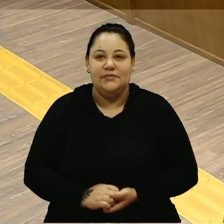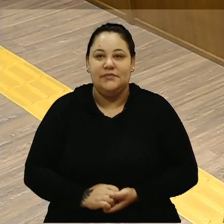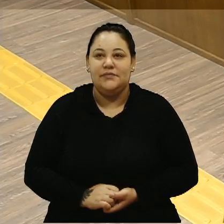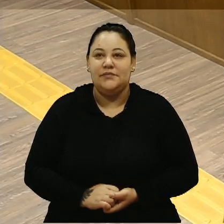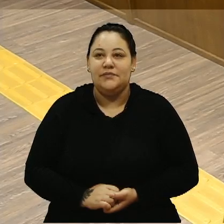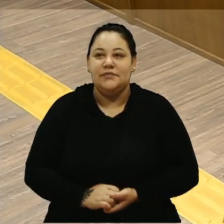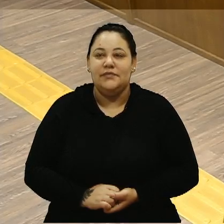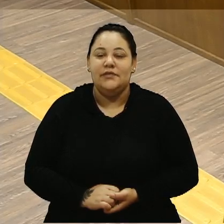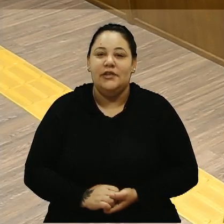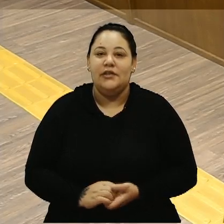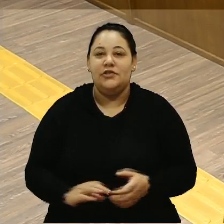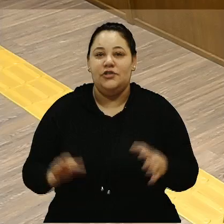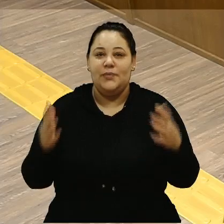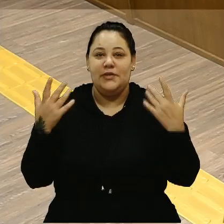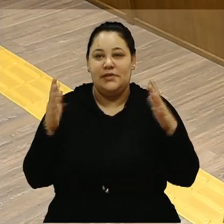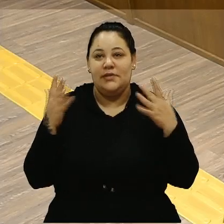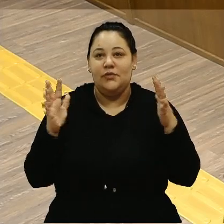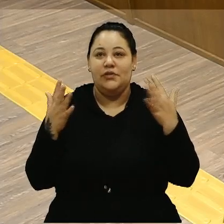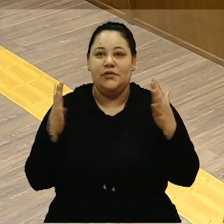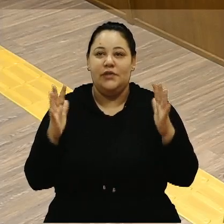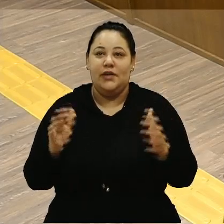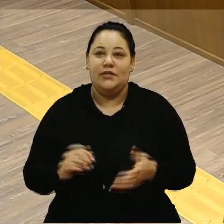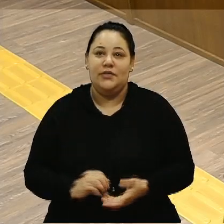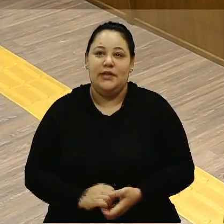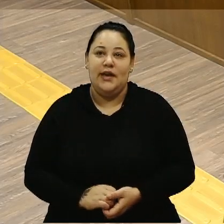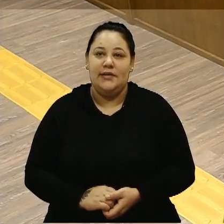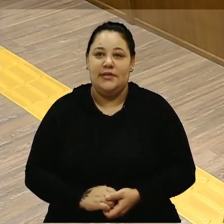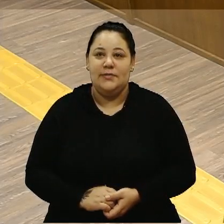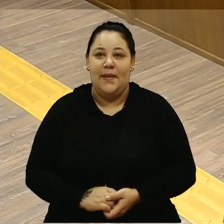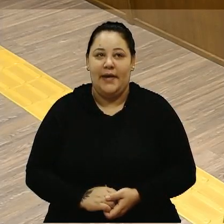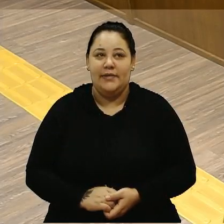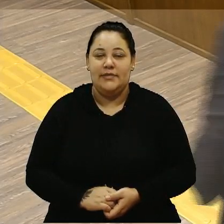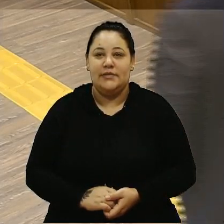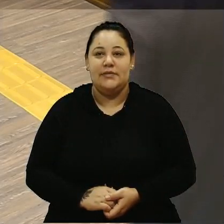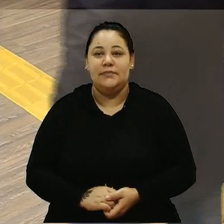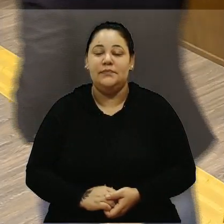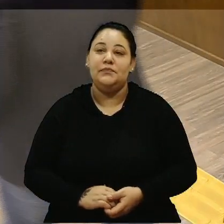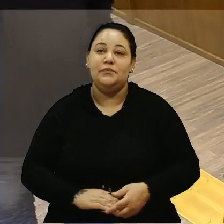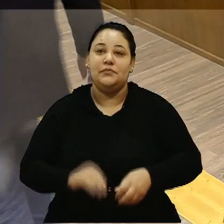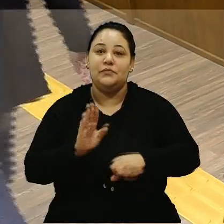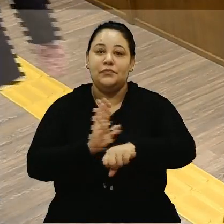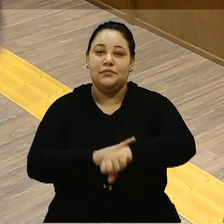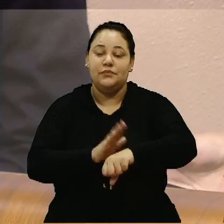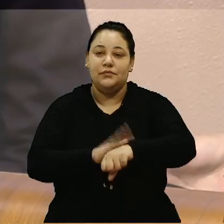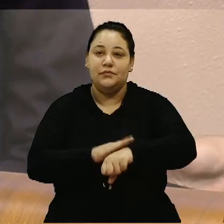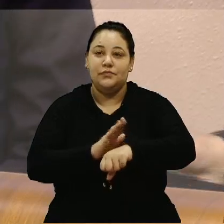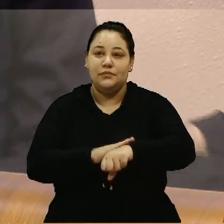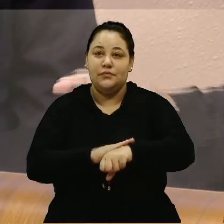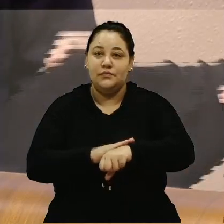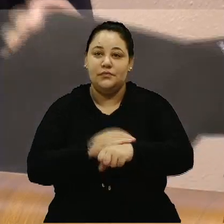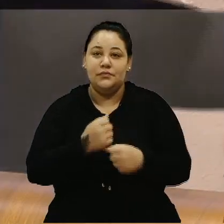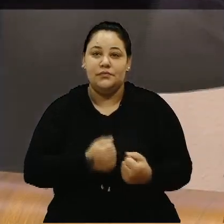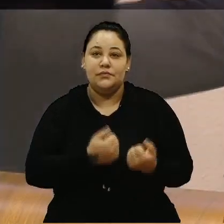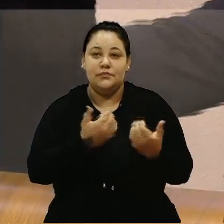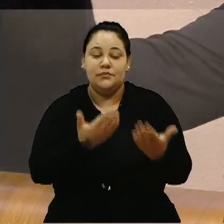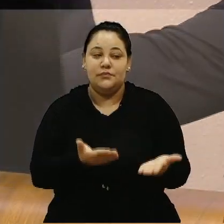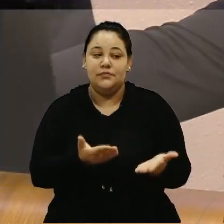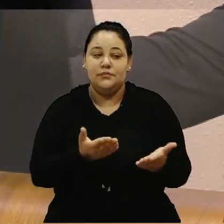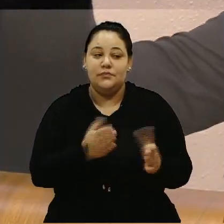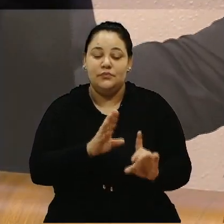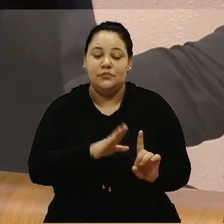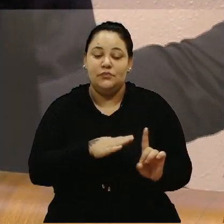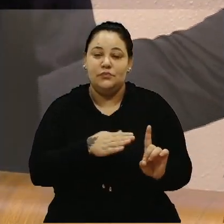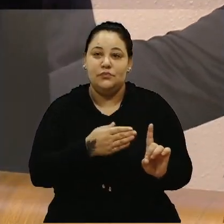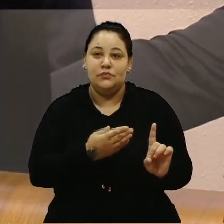Parabéns, vereador Daniel Santos. Neste momento, temos a satisfação de entregar a placa de homenagem